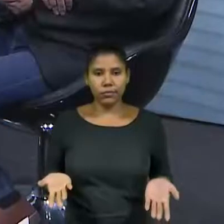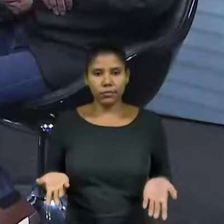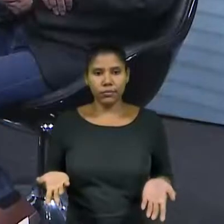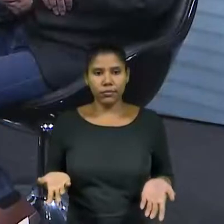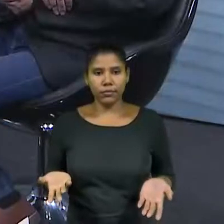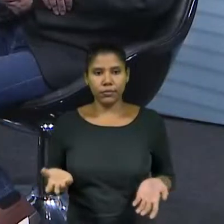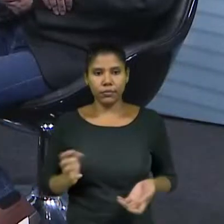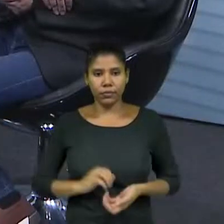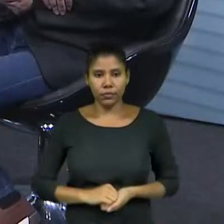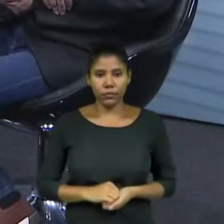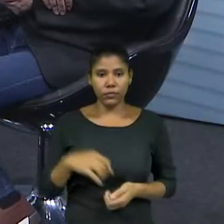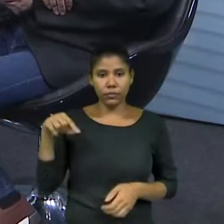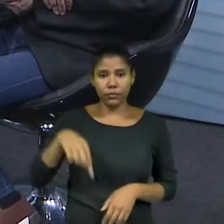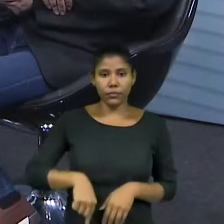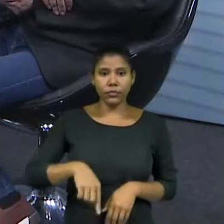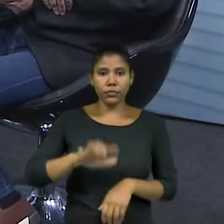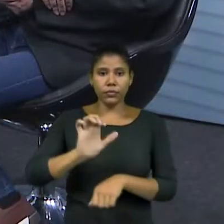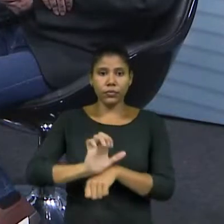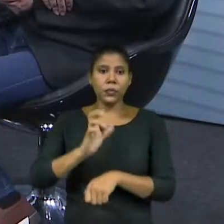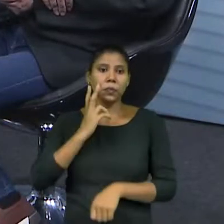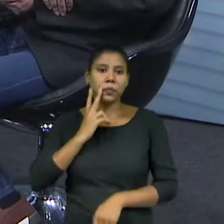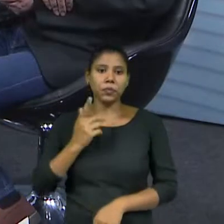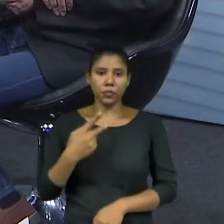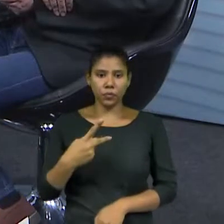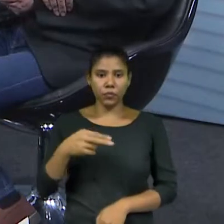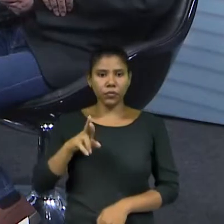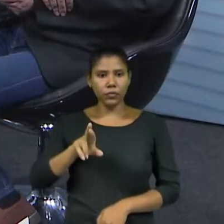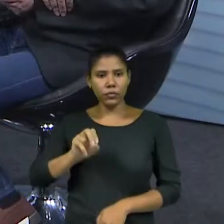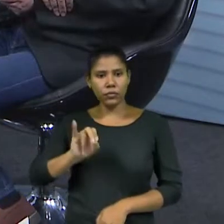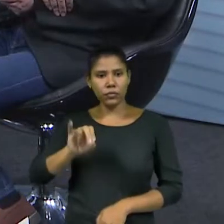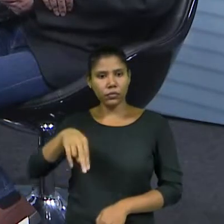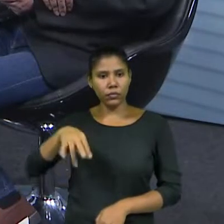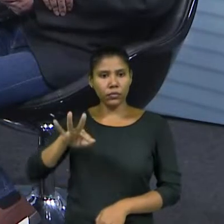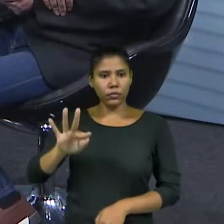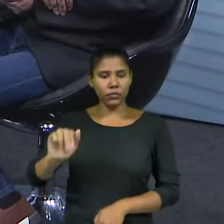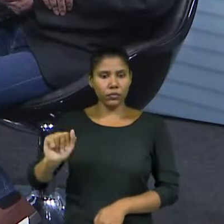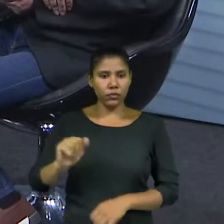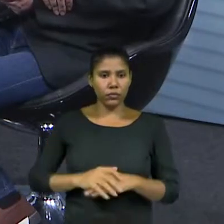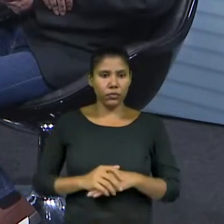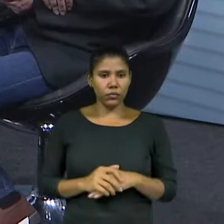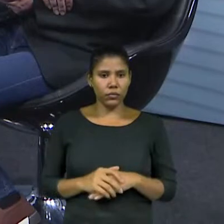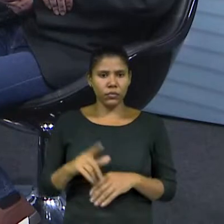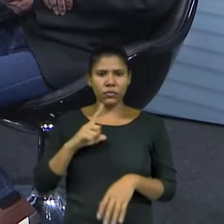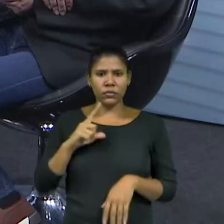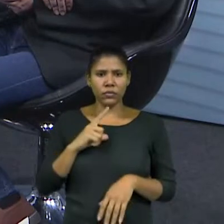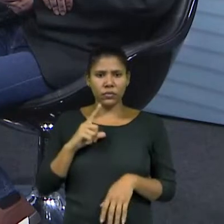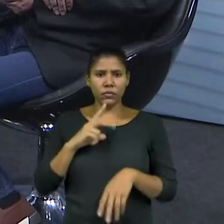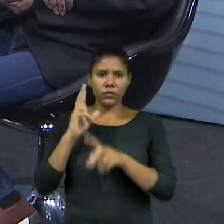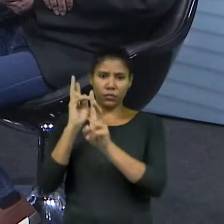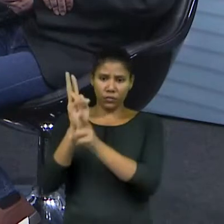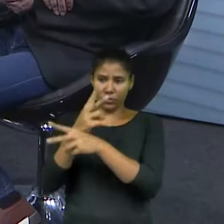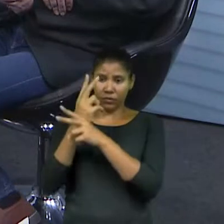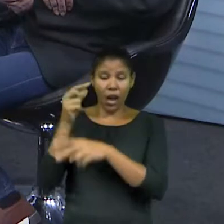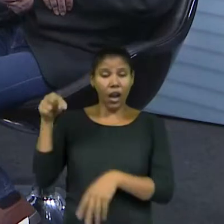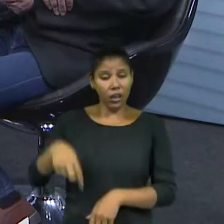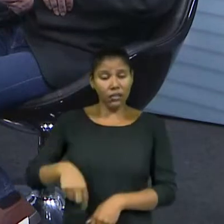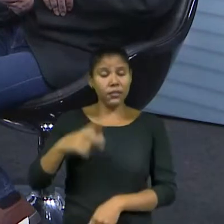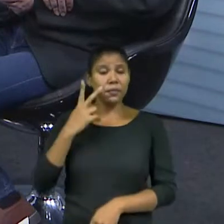Proinfa, o Estado do Ceará partiu na frente em 2001, 2002. Os primeiros parques eólicos em terra foram aqui no